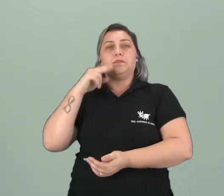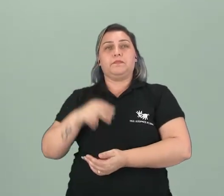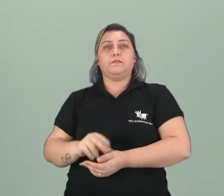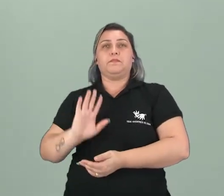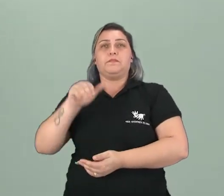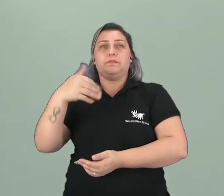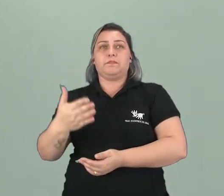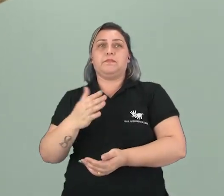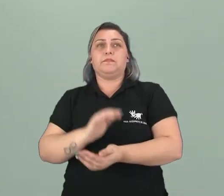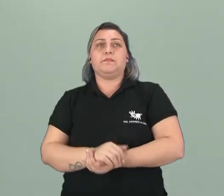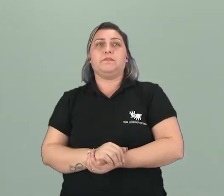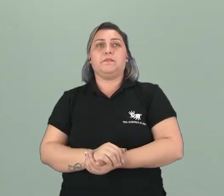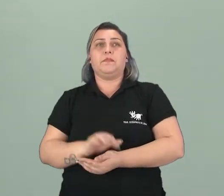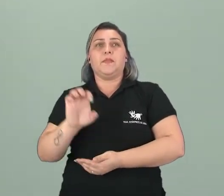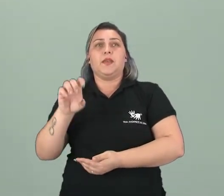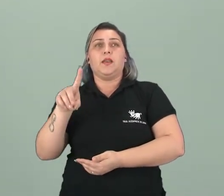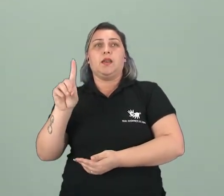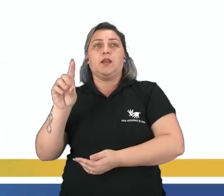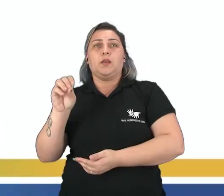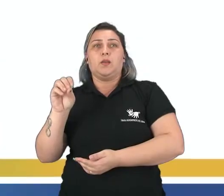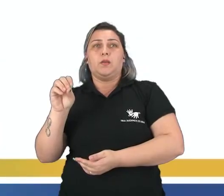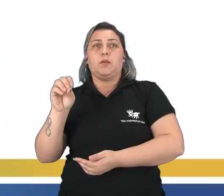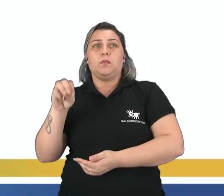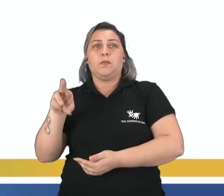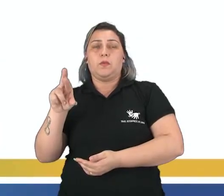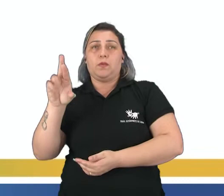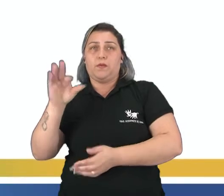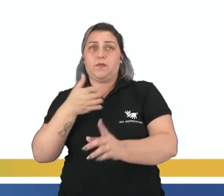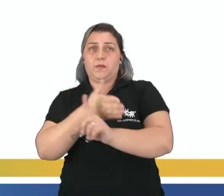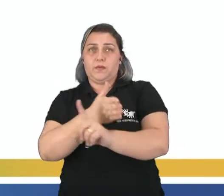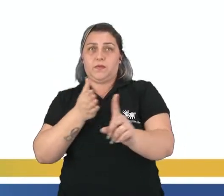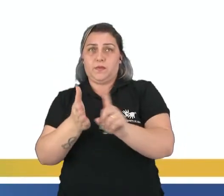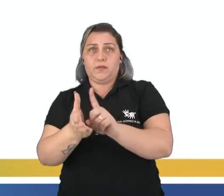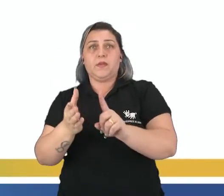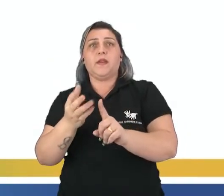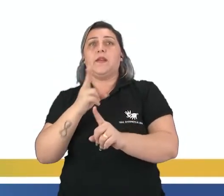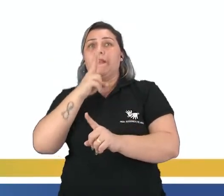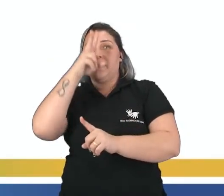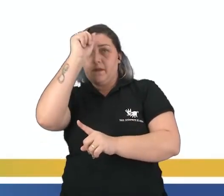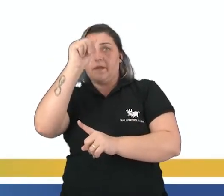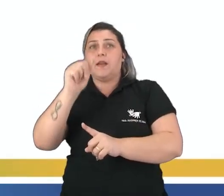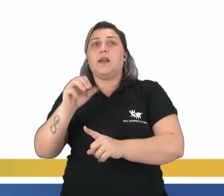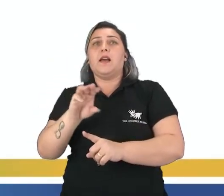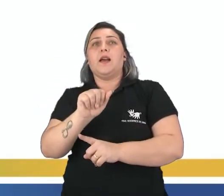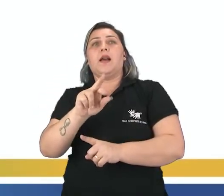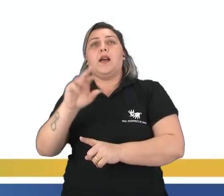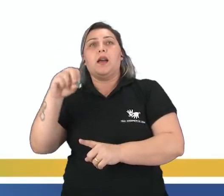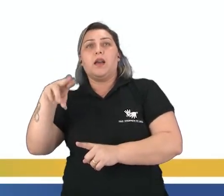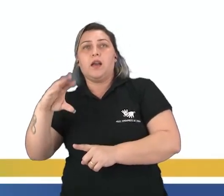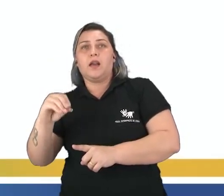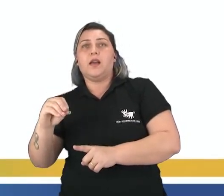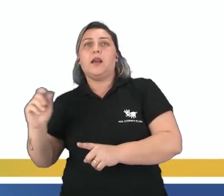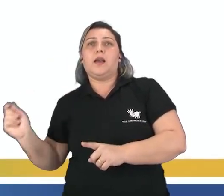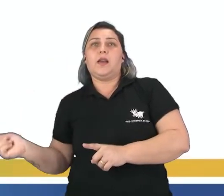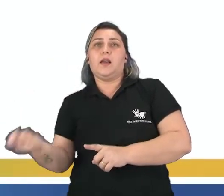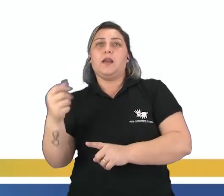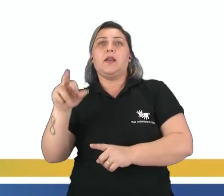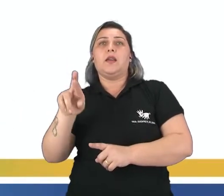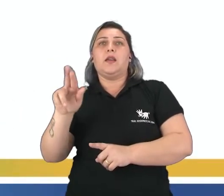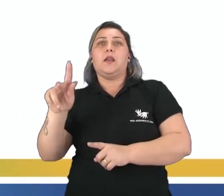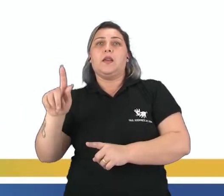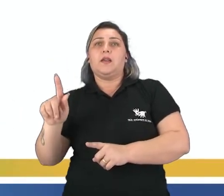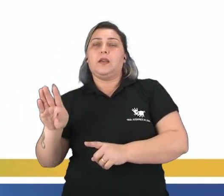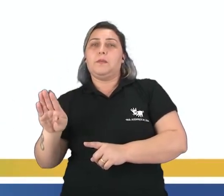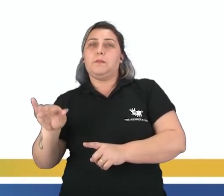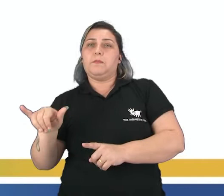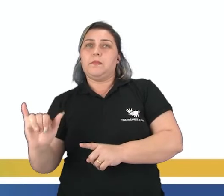pouco mais sobre isso. Os endomorfos, modalidades, nós temos a modalidade de força, como o arranco, o arremesso e o rugby,